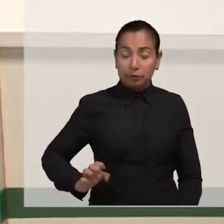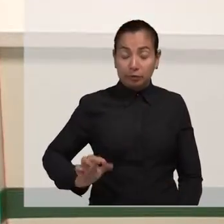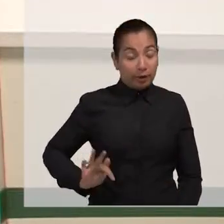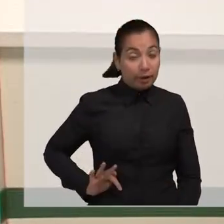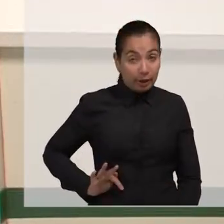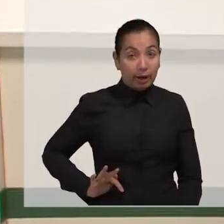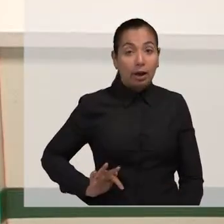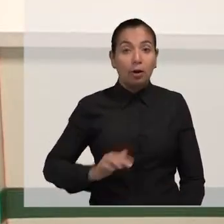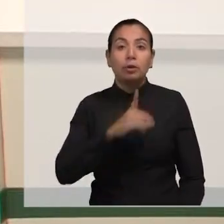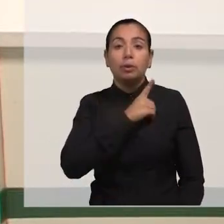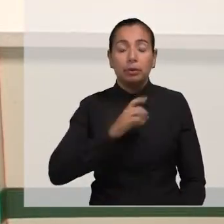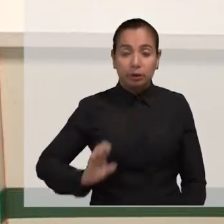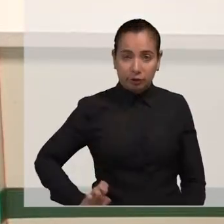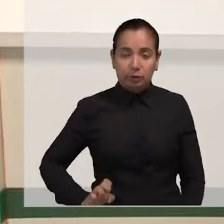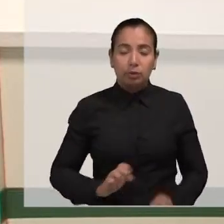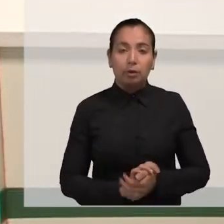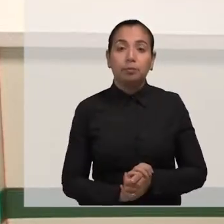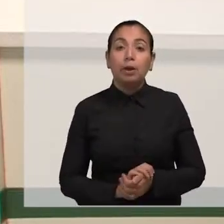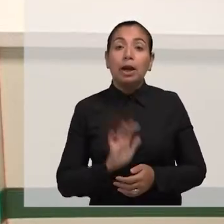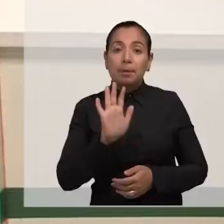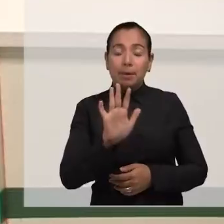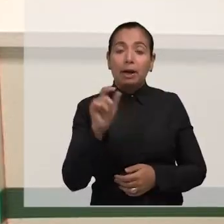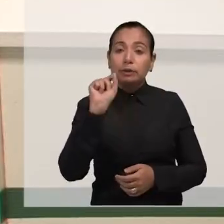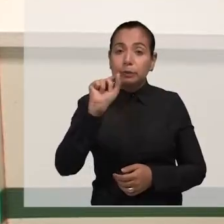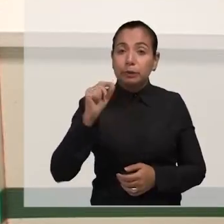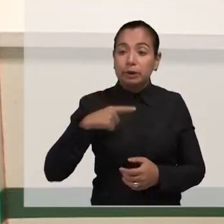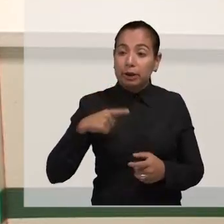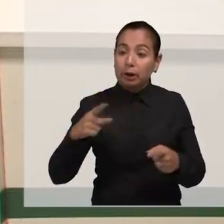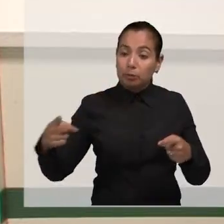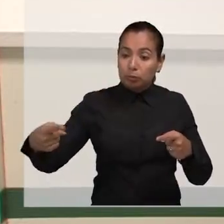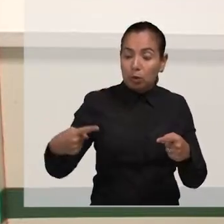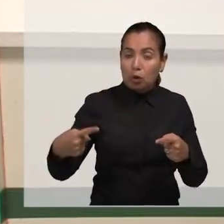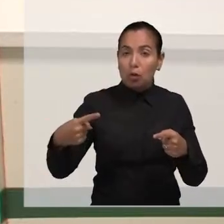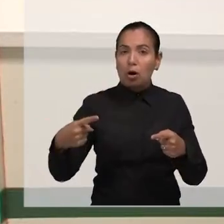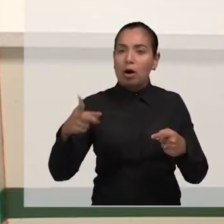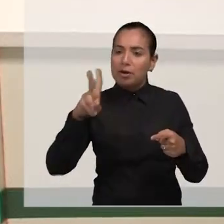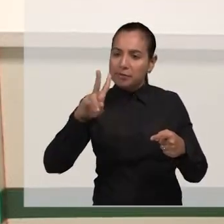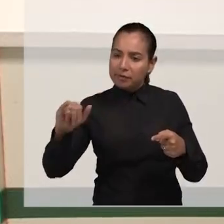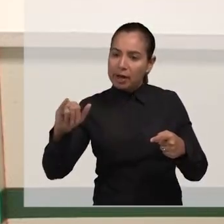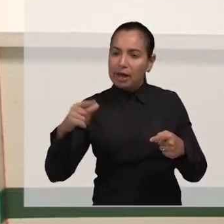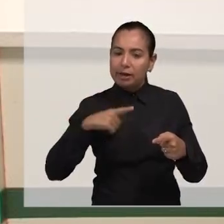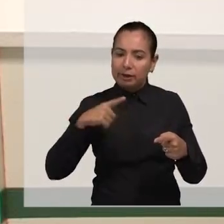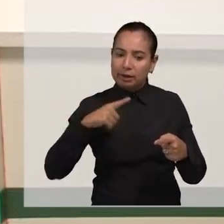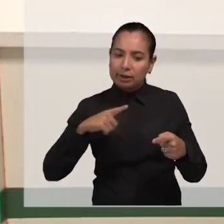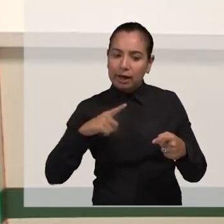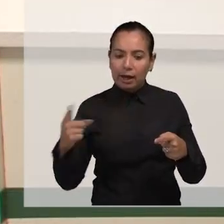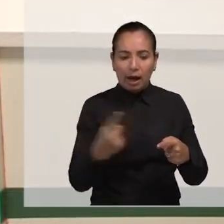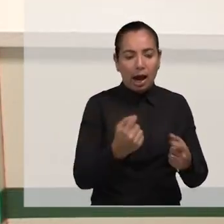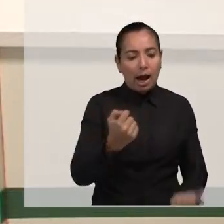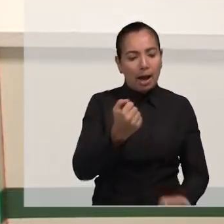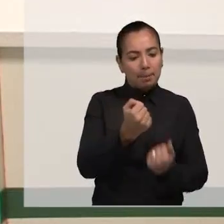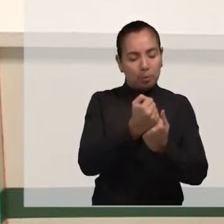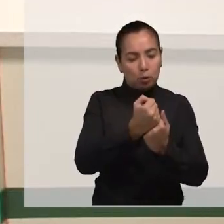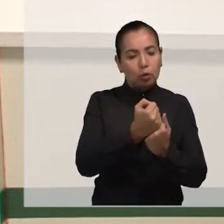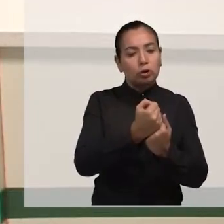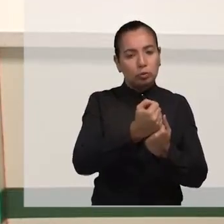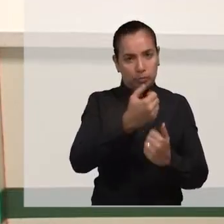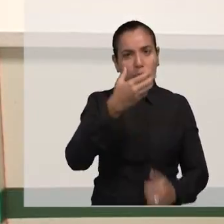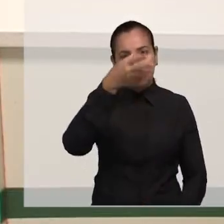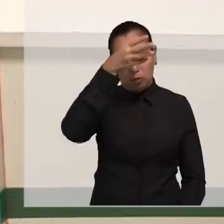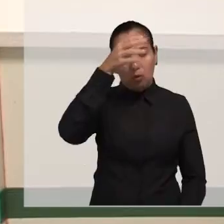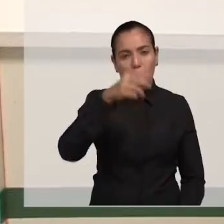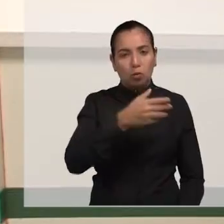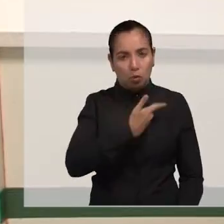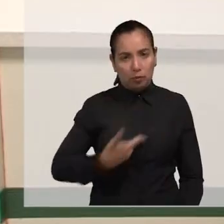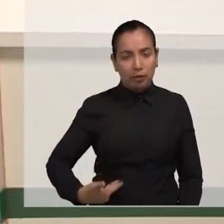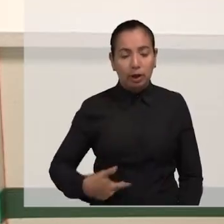Federal e estadual, só que o Capitão Wagner não vai se coligar. Até a última informação que eu tive dele próprio, não vai se coligar. E outras